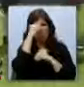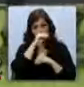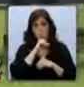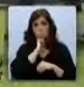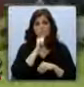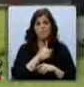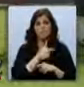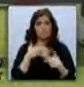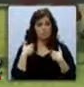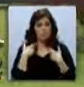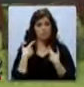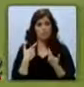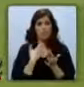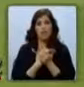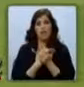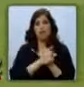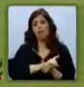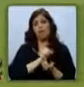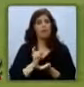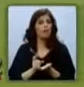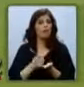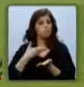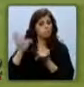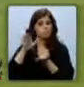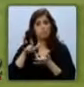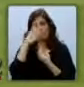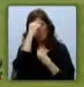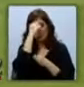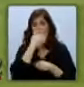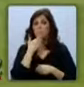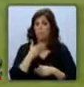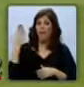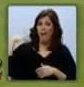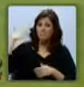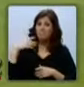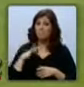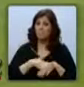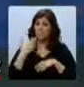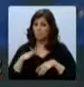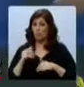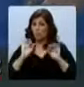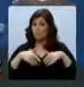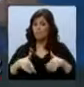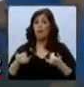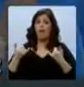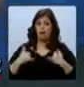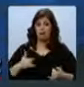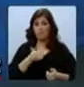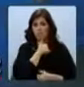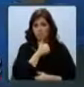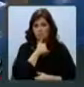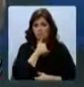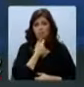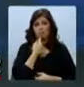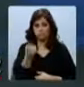por precipitar a decisão de Lionel Pontes, que já tinha pedido para sair no fim de semana anterior. A decisão foi comunicada esta